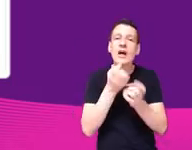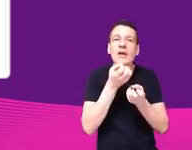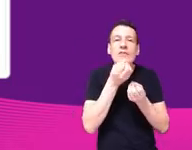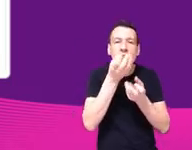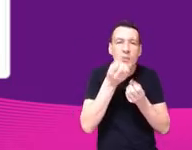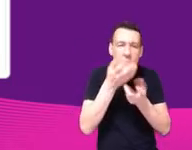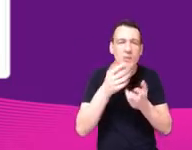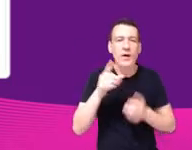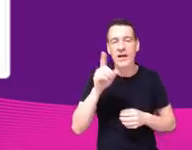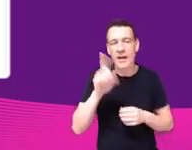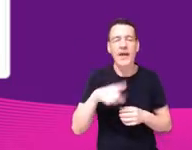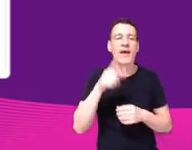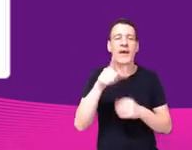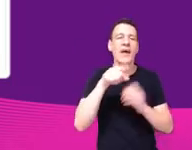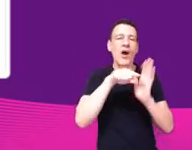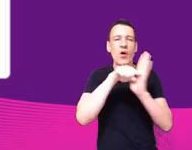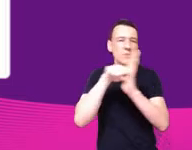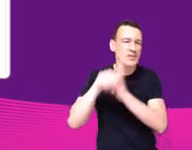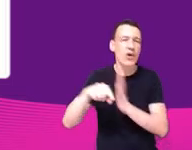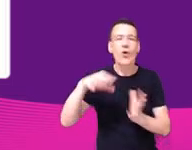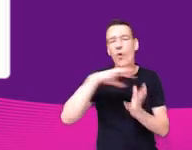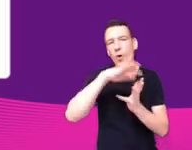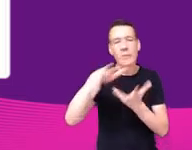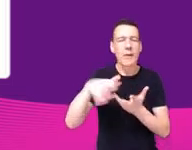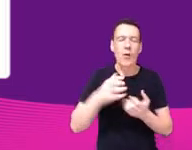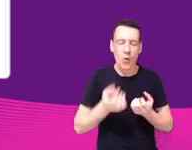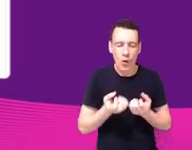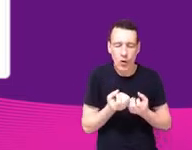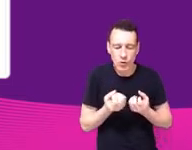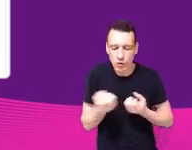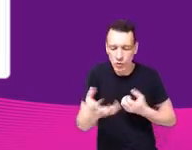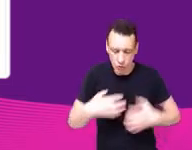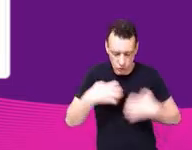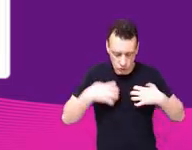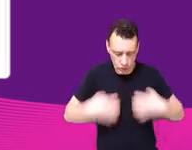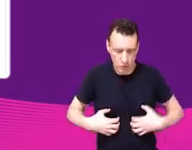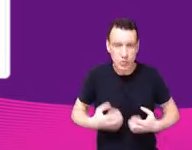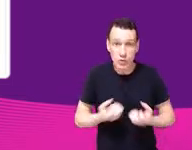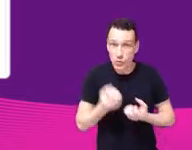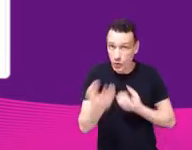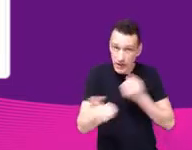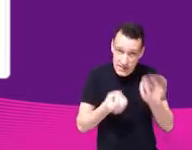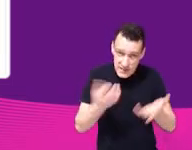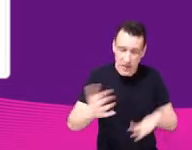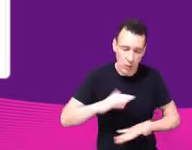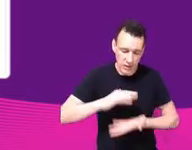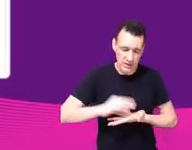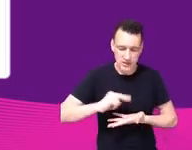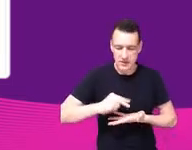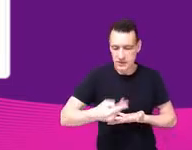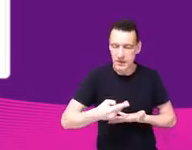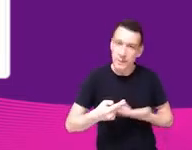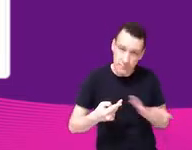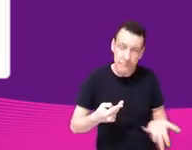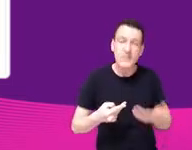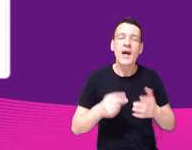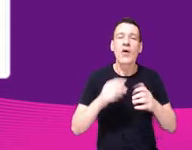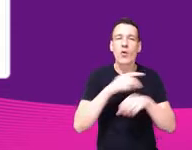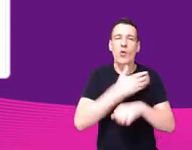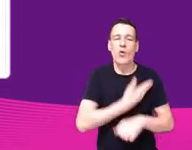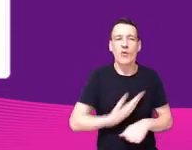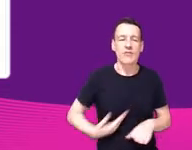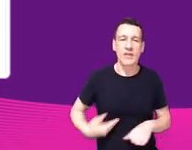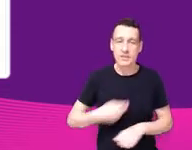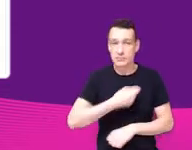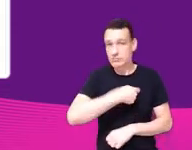esse Observatório Global em Doação e Transplantação. Ele é um esforço colaborativo entre o governo da Espanha e a Organização